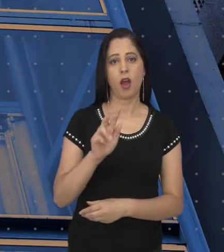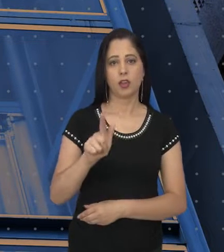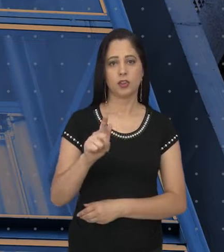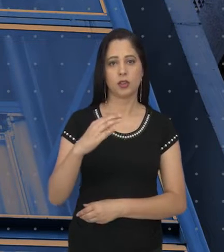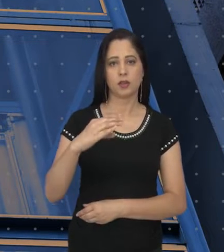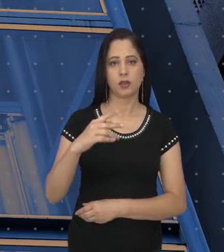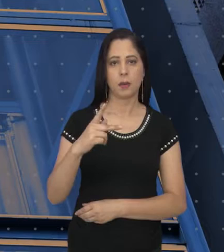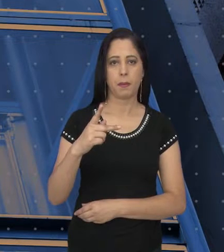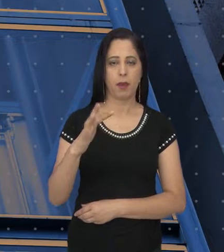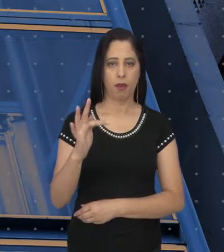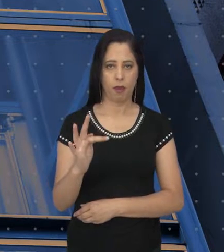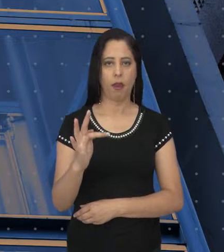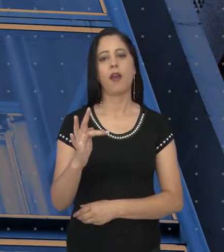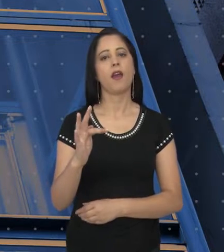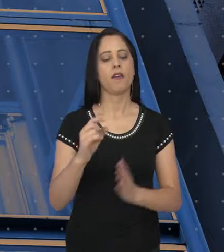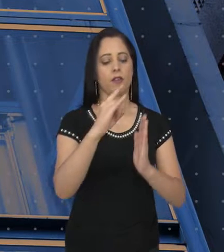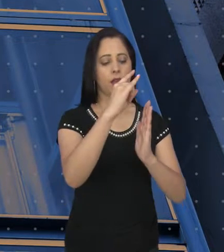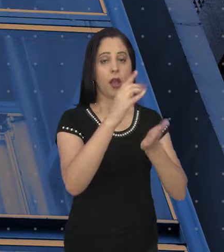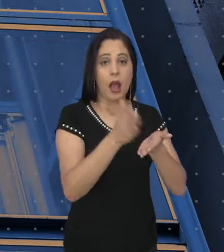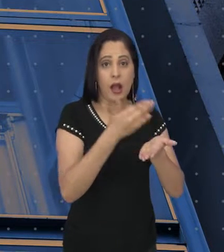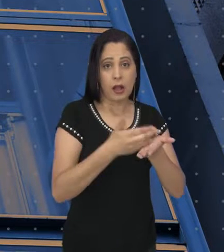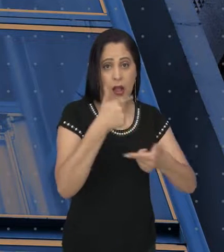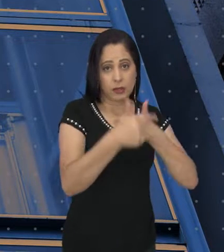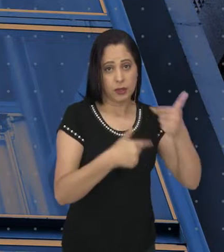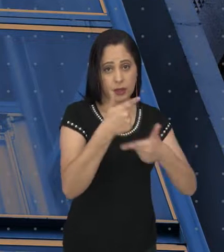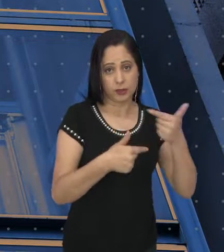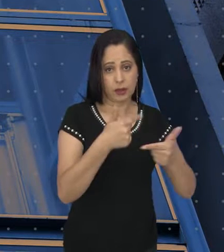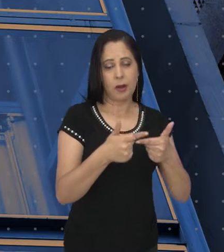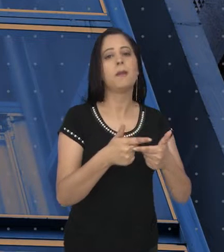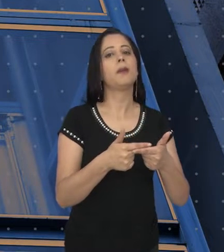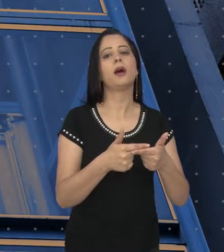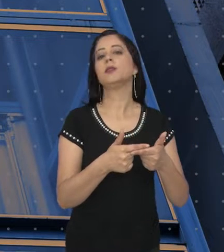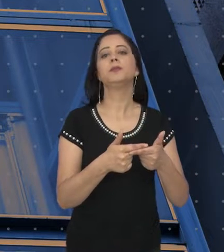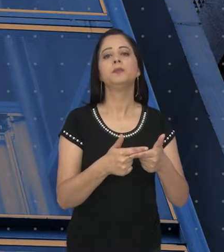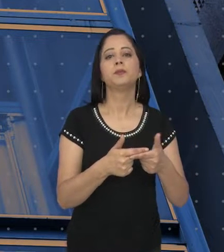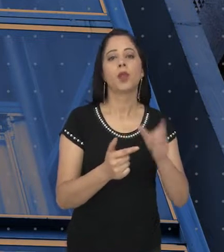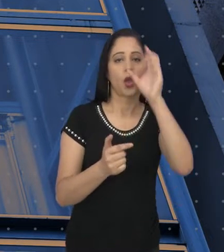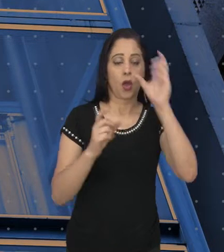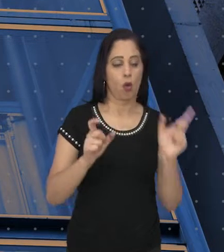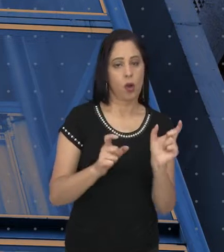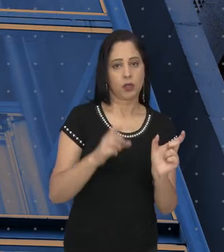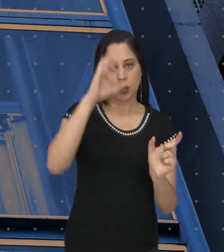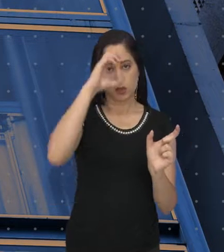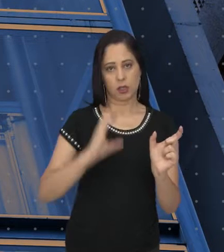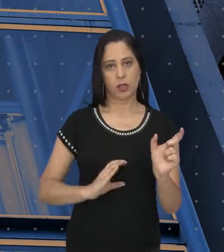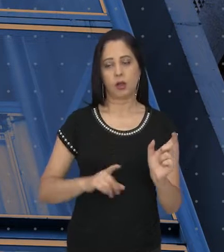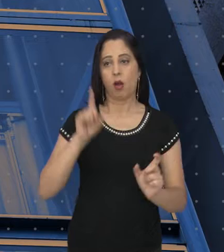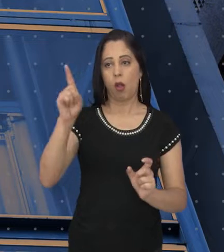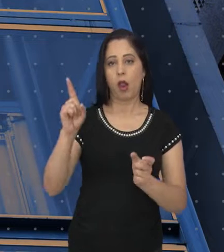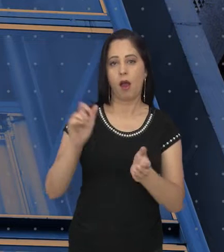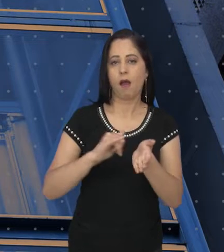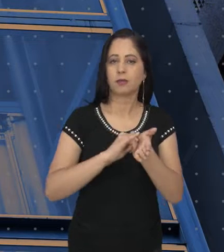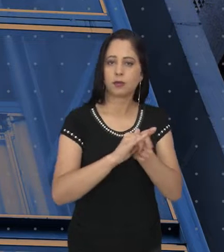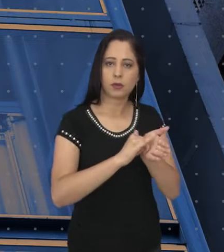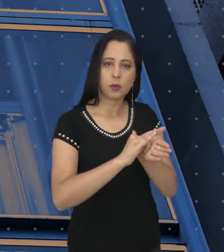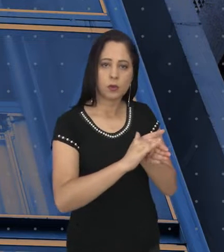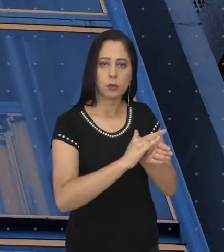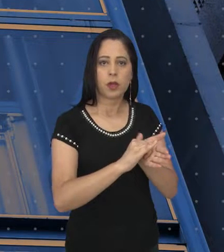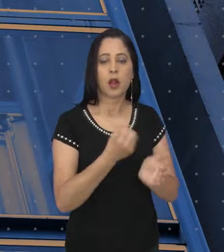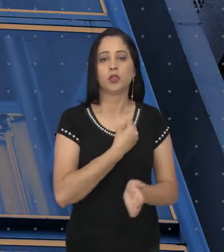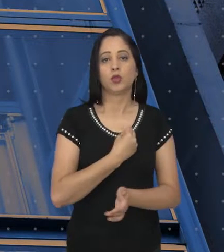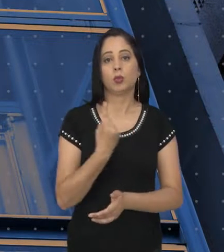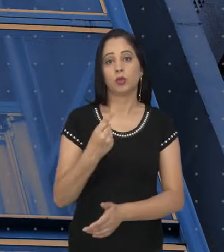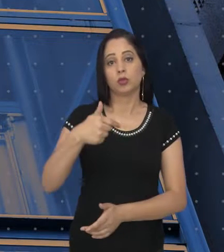só comparecer ao PAT, levando o RG, CPF, carteira de trabalho e o cartão cidadão. O PAT fica na Praça